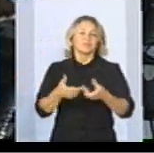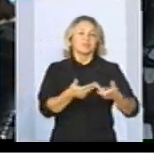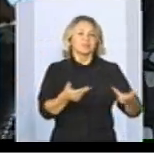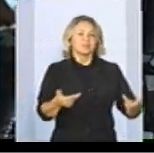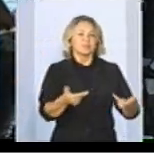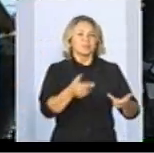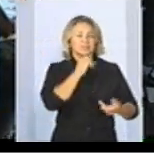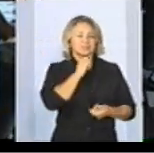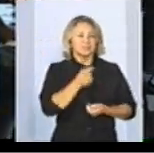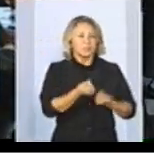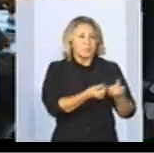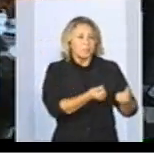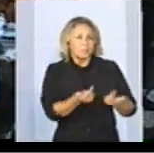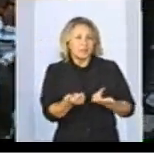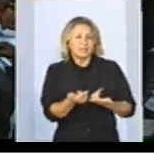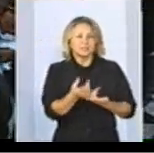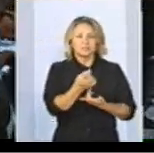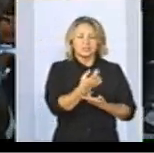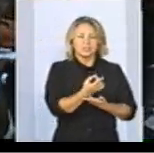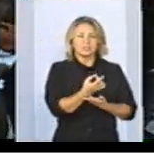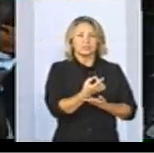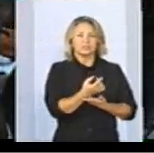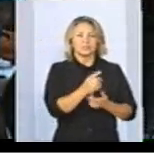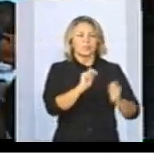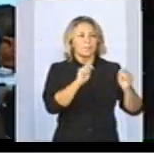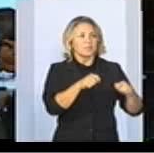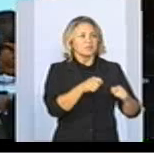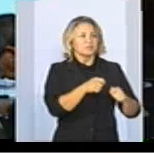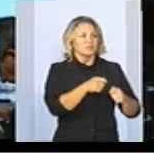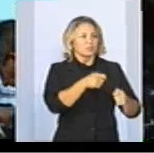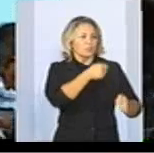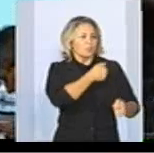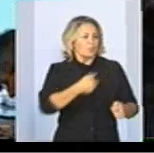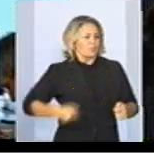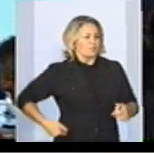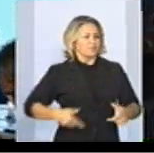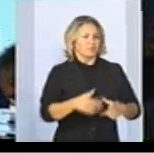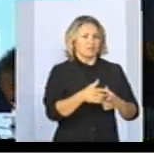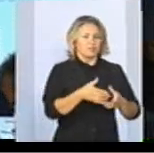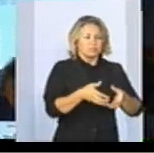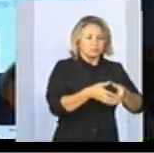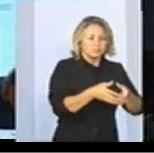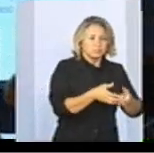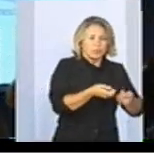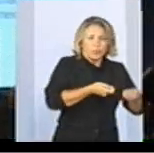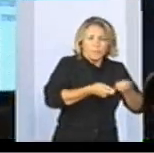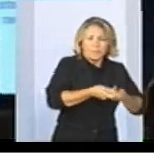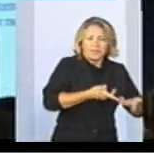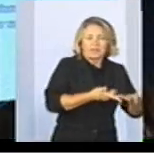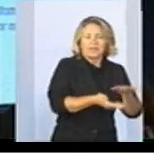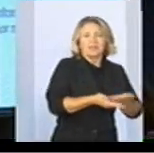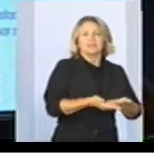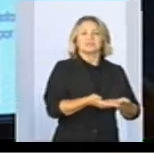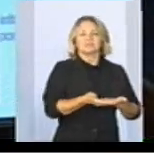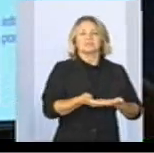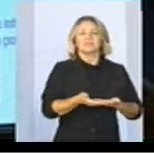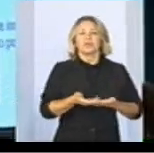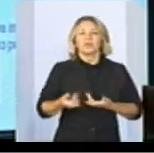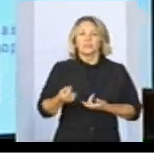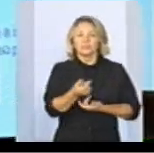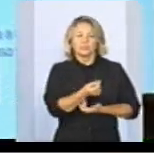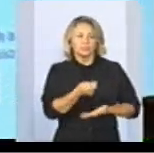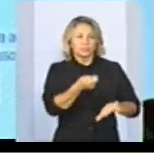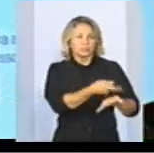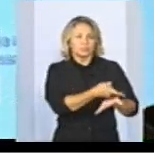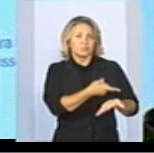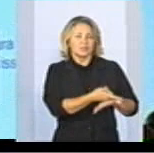mecanismo de preço não é suficiente para governar esse tipo de mercado. Os custos majoritários são custos fixos